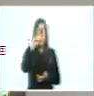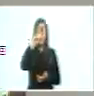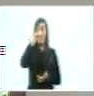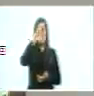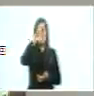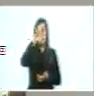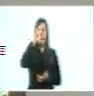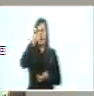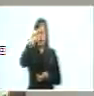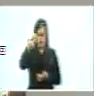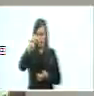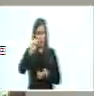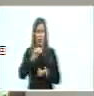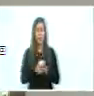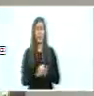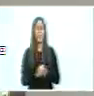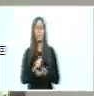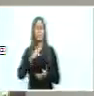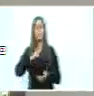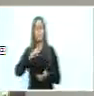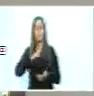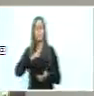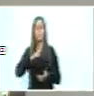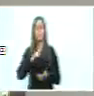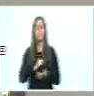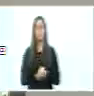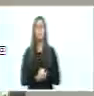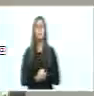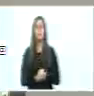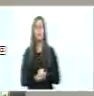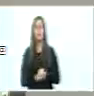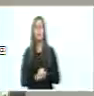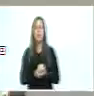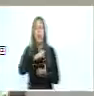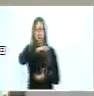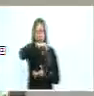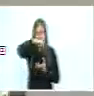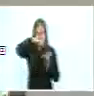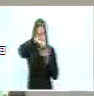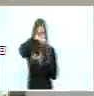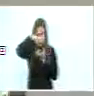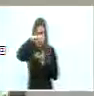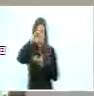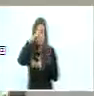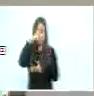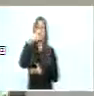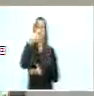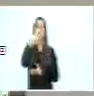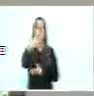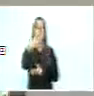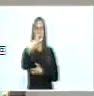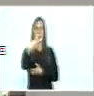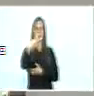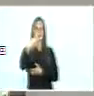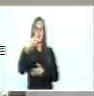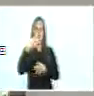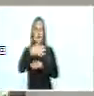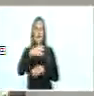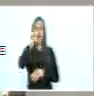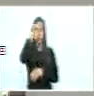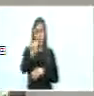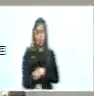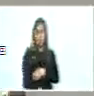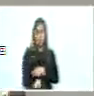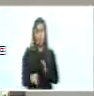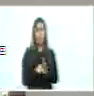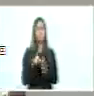de funcionamento que são emitidas no mês. Durante o período da greve, só foram 3. E no sul de Minas,